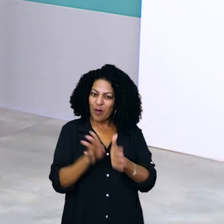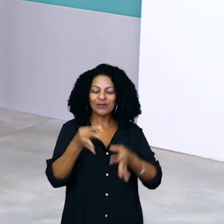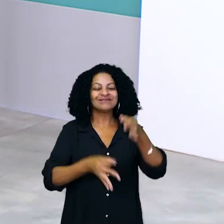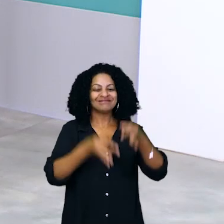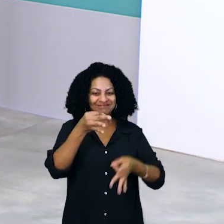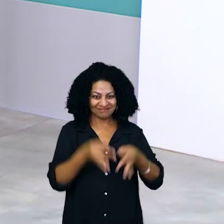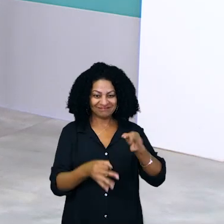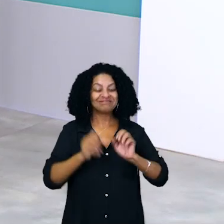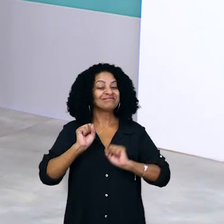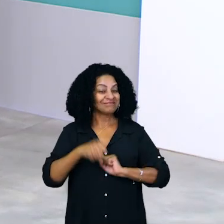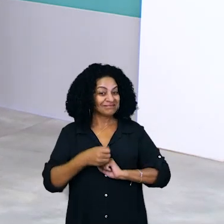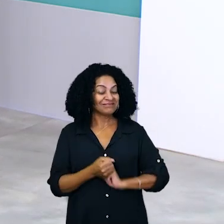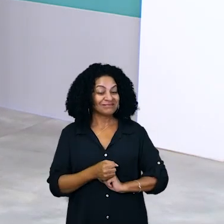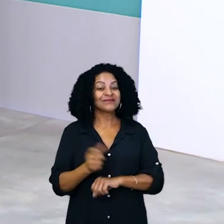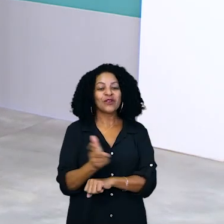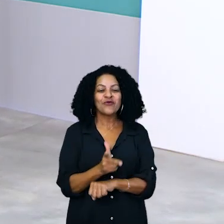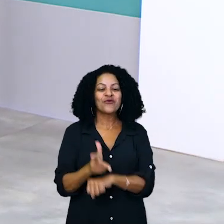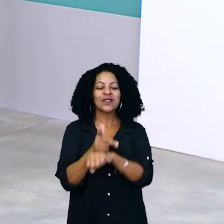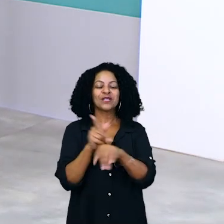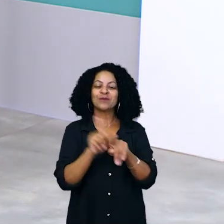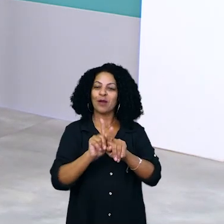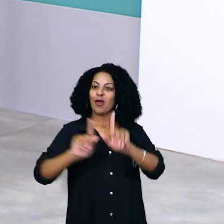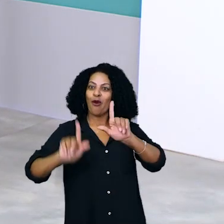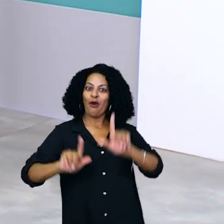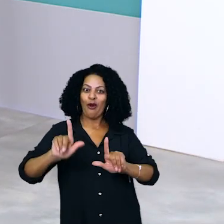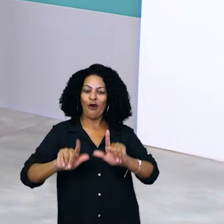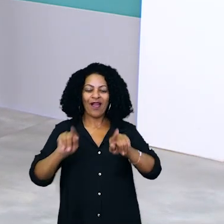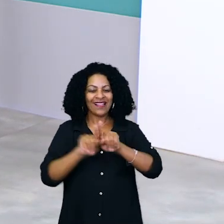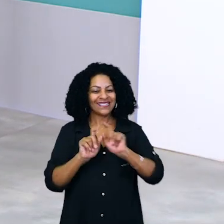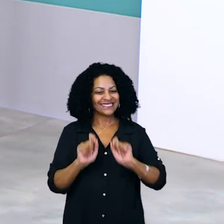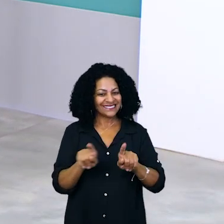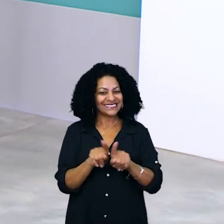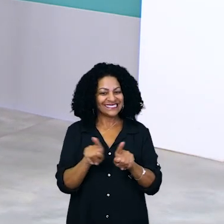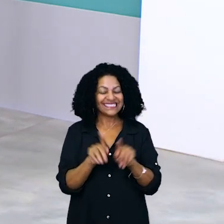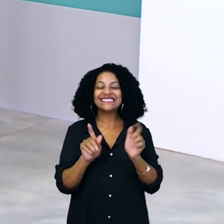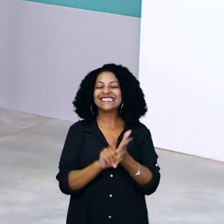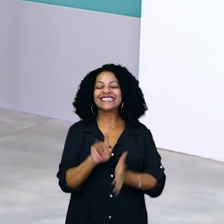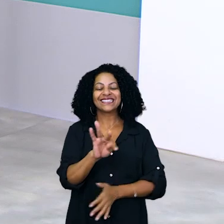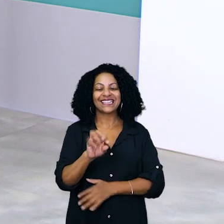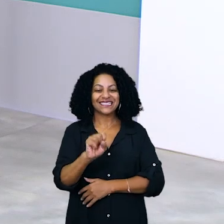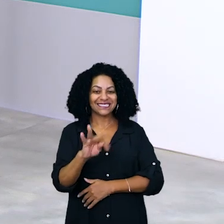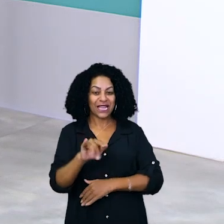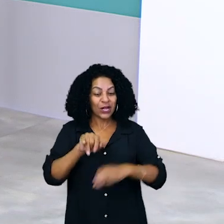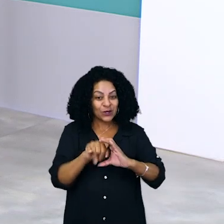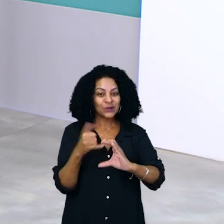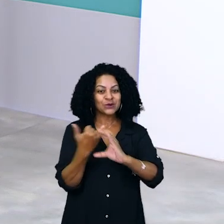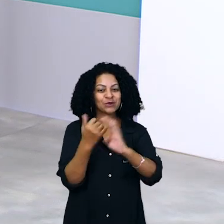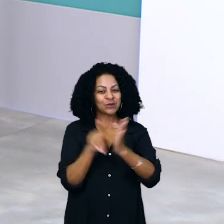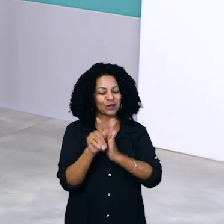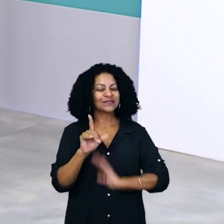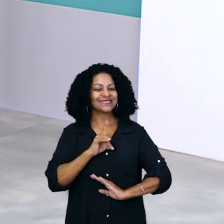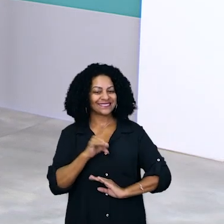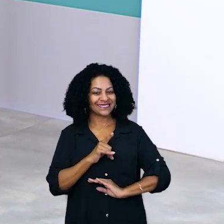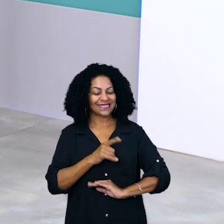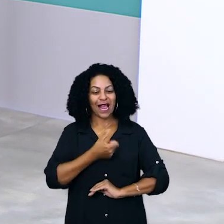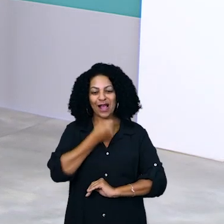as sessões de julgamento, inclusive em vídeos e programas de TV, que também são publicados no canal do TST no